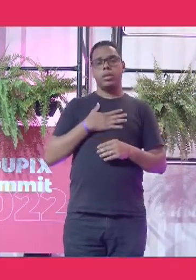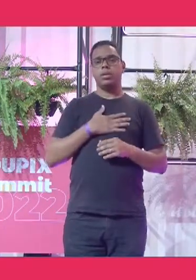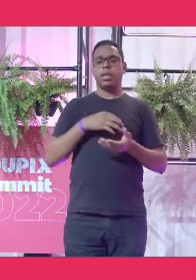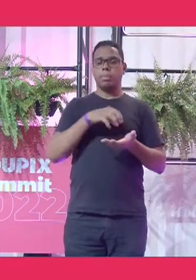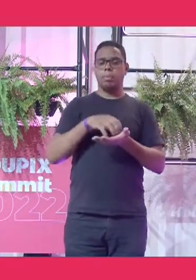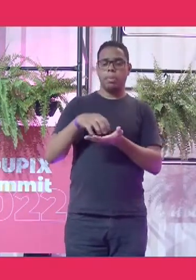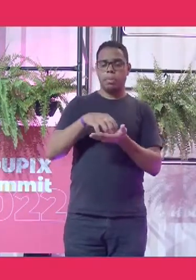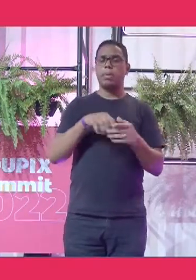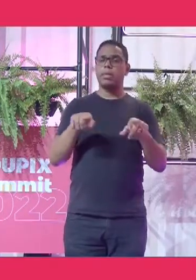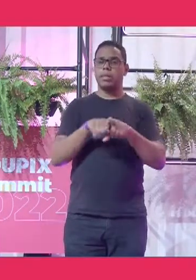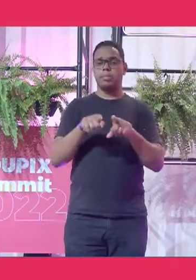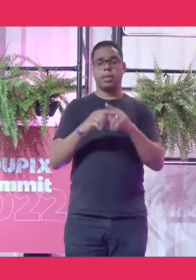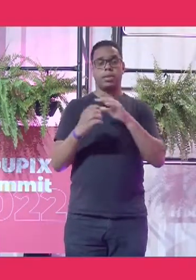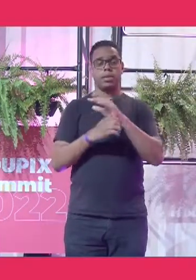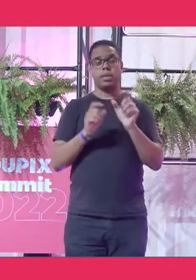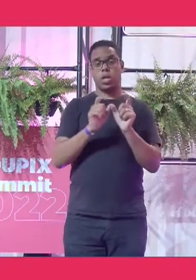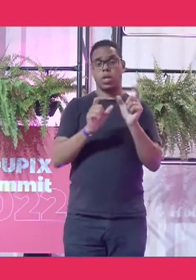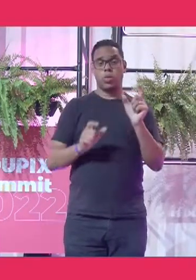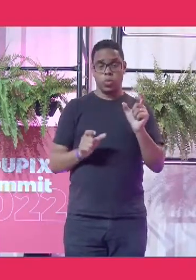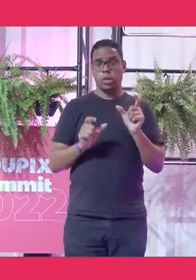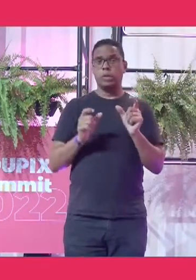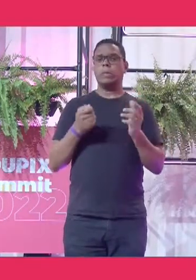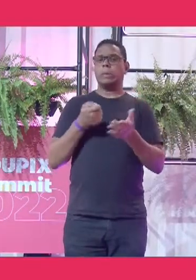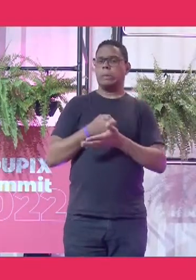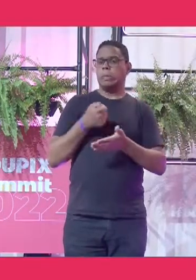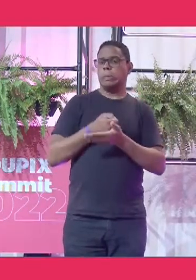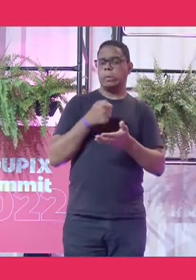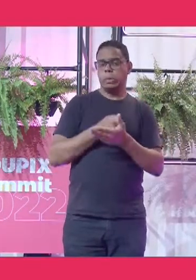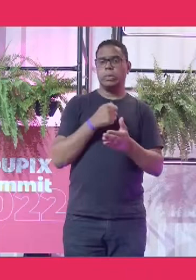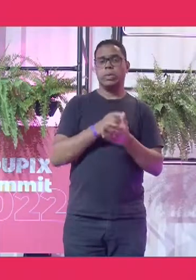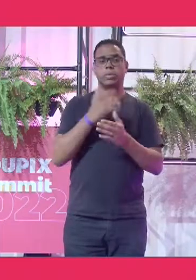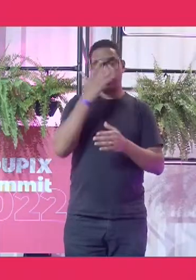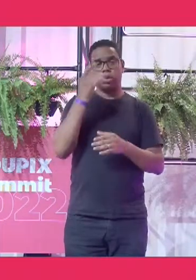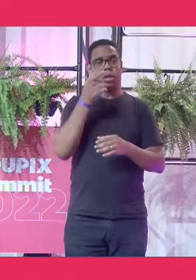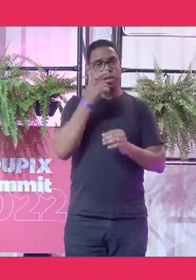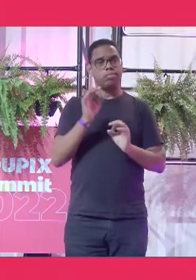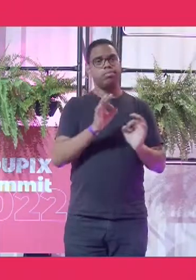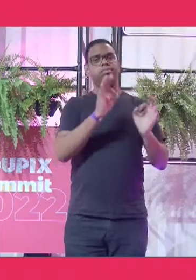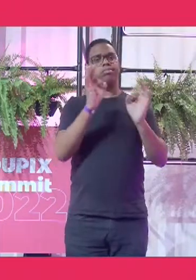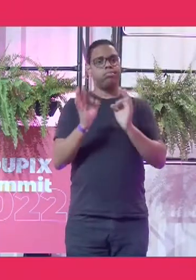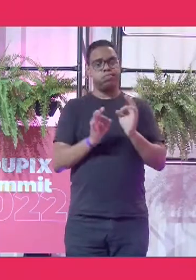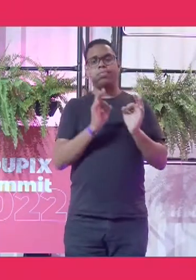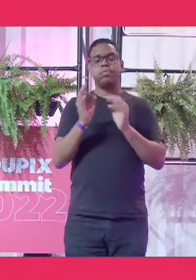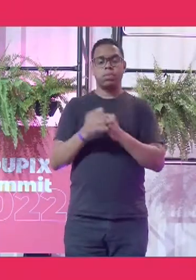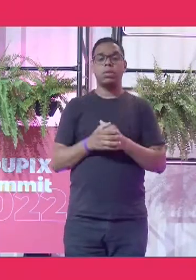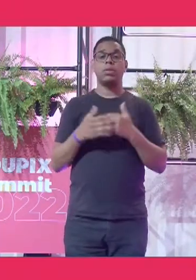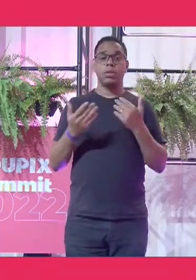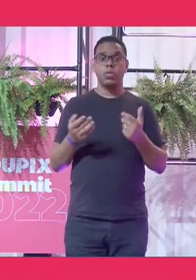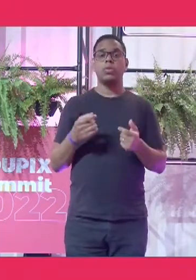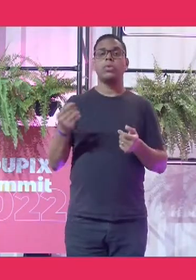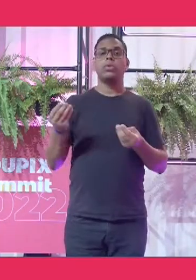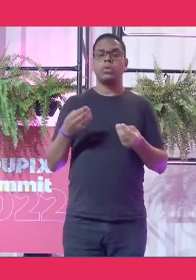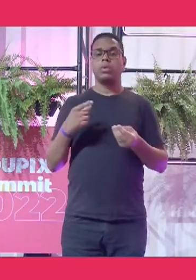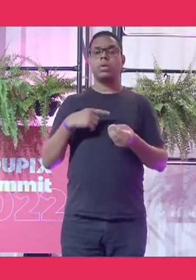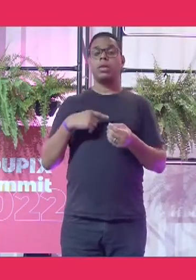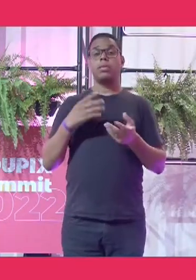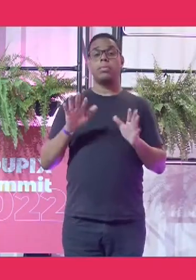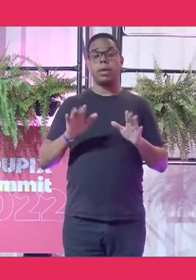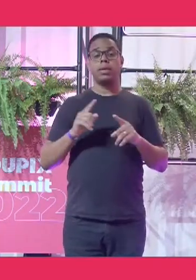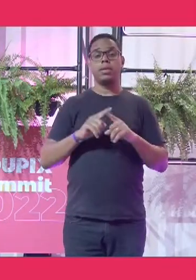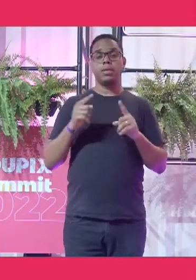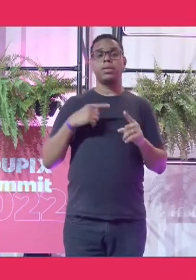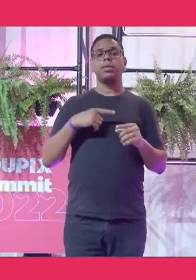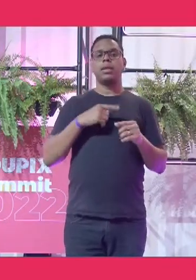agências e empresas. O algoritmo te pressiona para que as pessoas fiquem mais tempo e comprem cada vez mais. Então, acabam sendo dois vilões, mas eles, teoricamente,